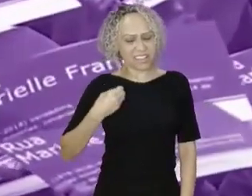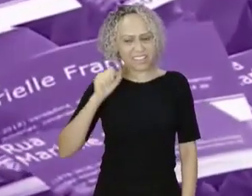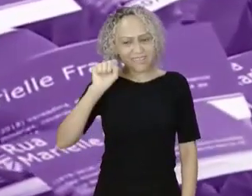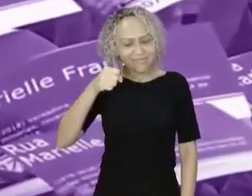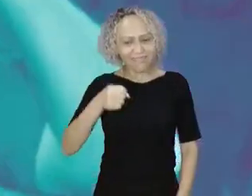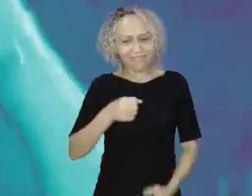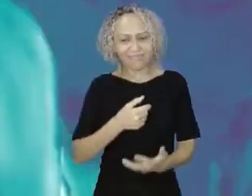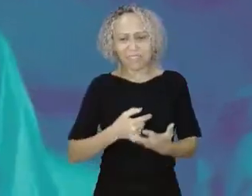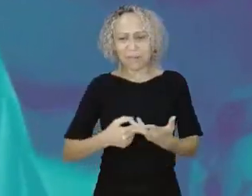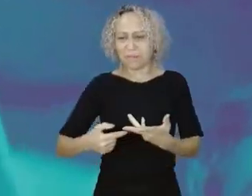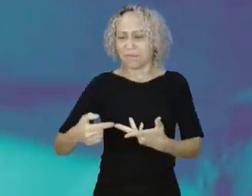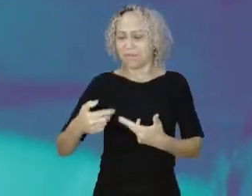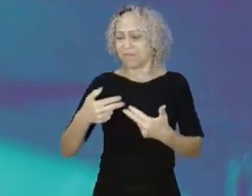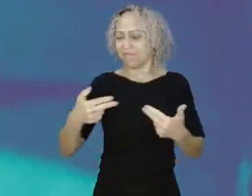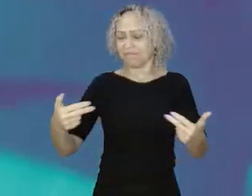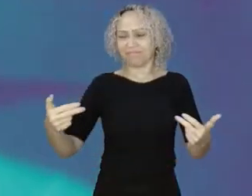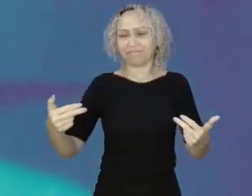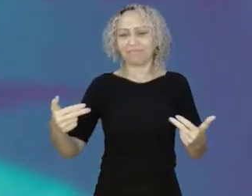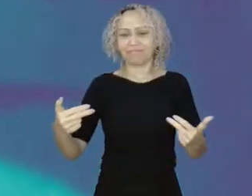acontecer.